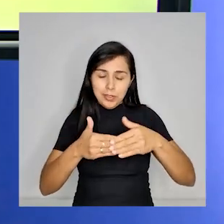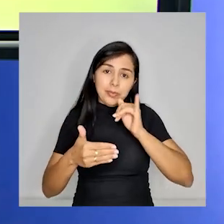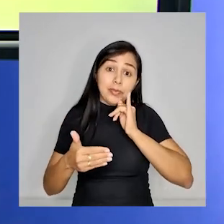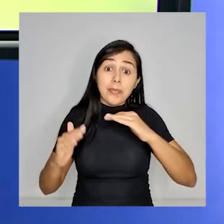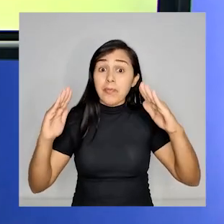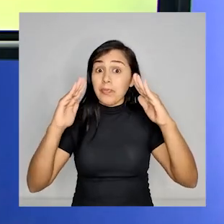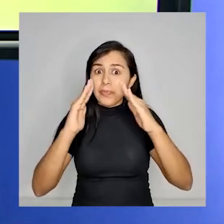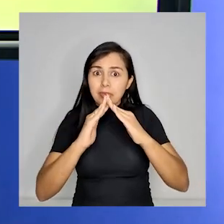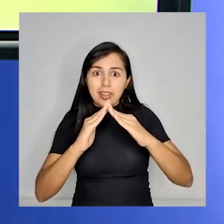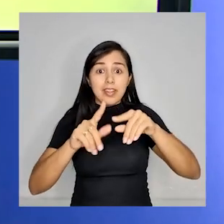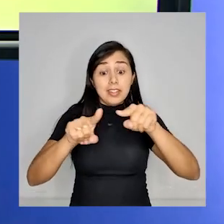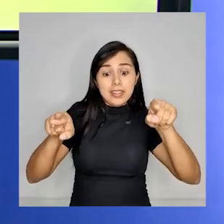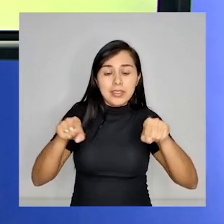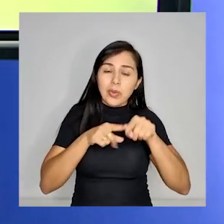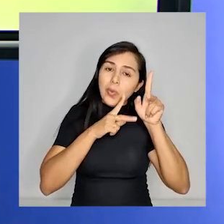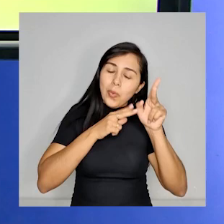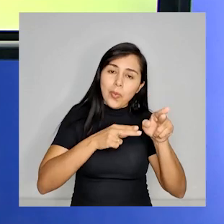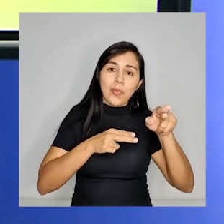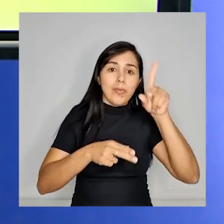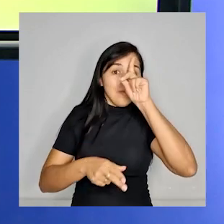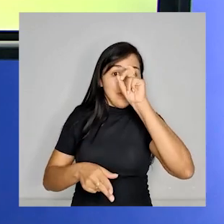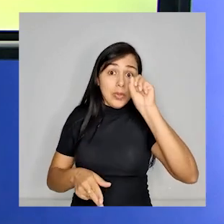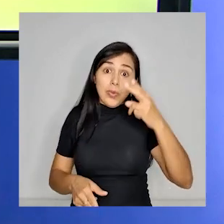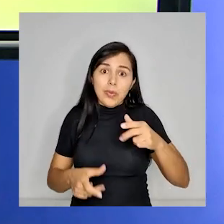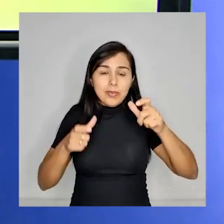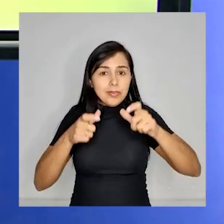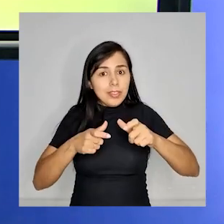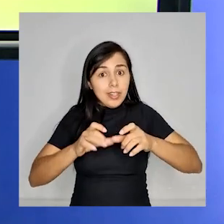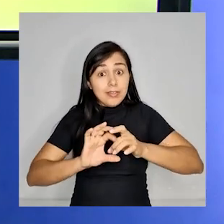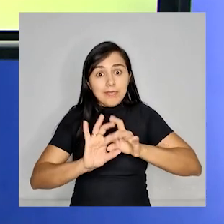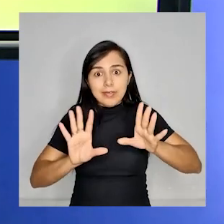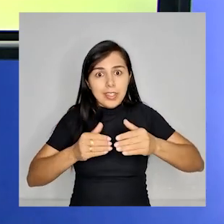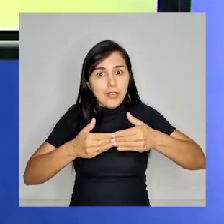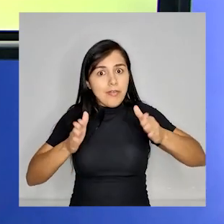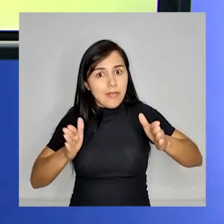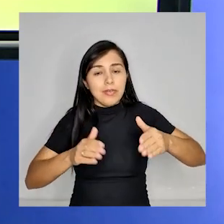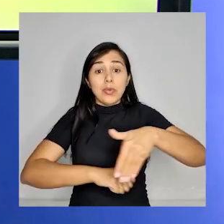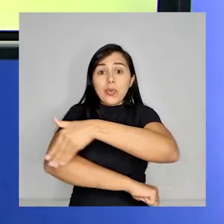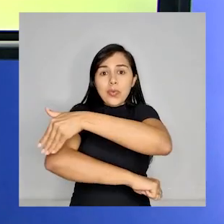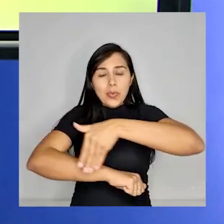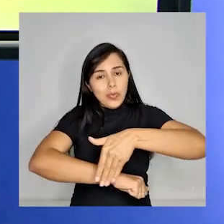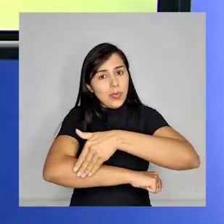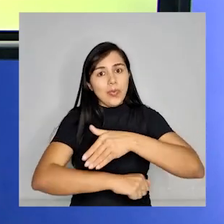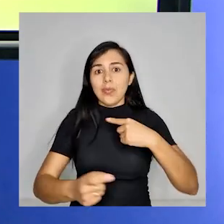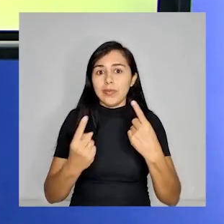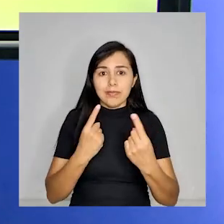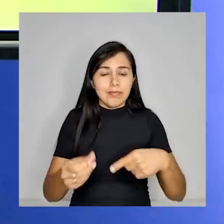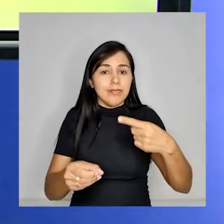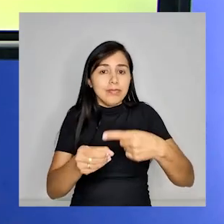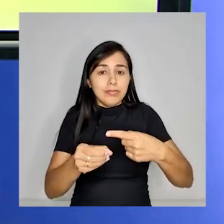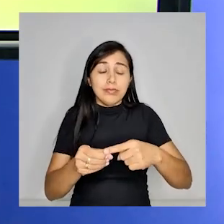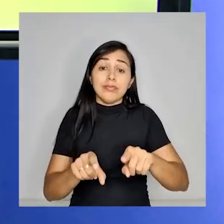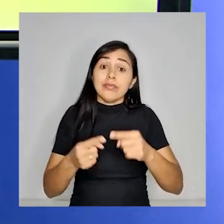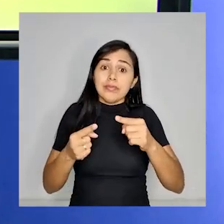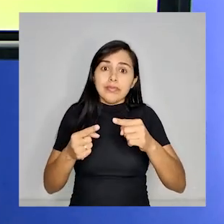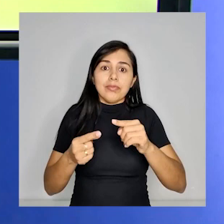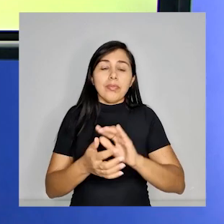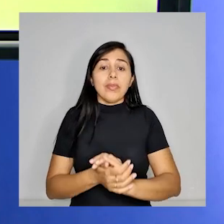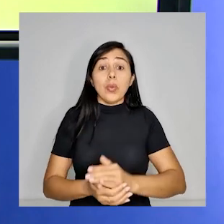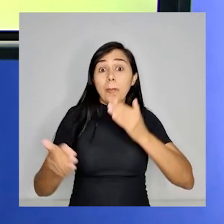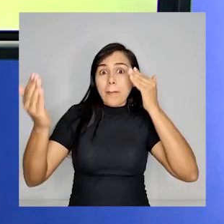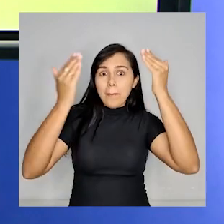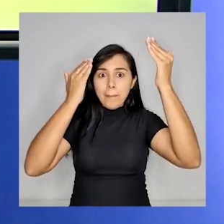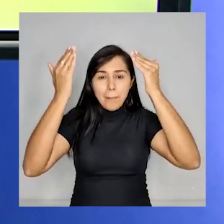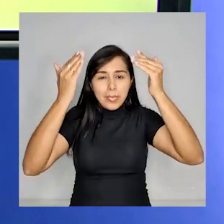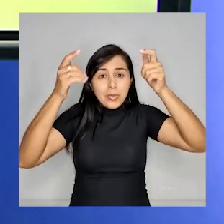como casa, quarto, hospital, ou abertos, como ruas, vilas, cidades. Já o psicológico é o